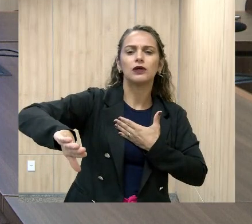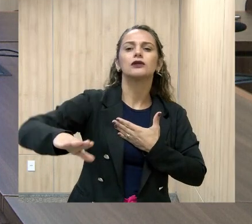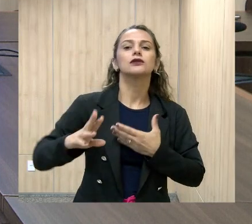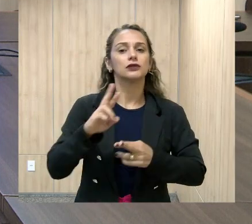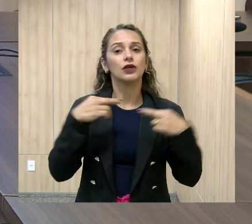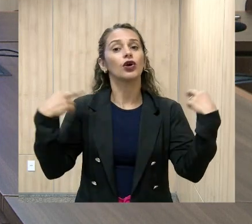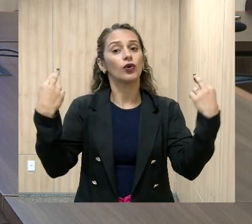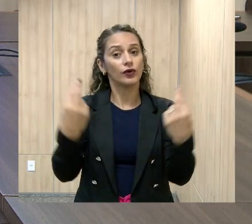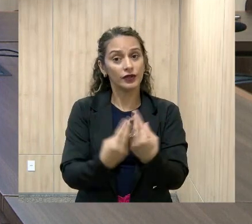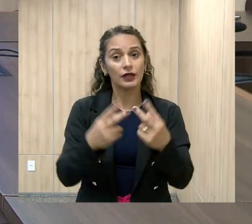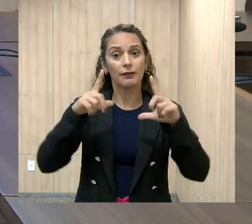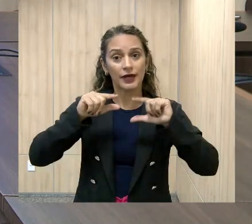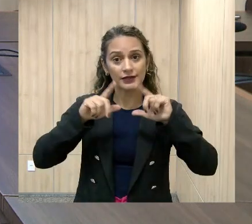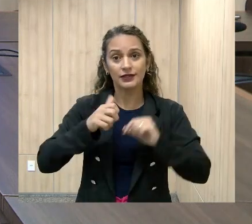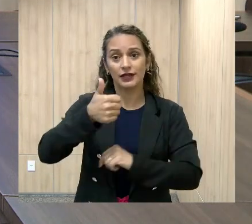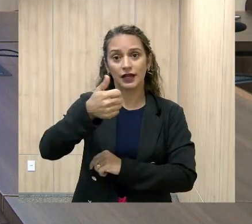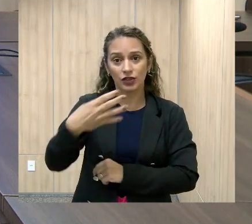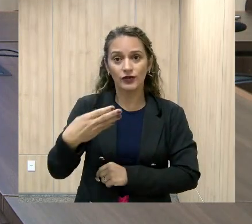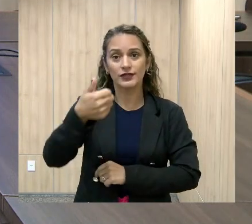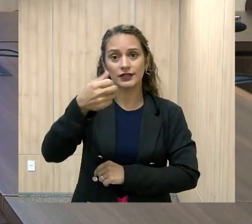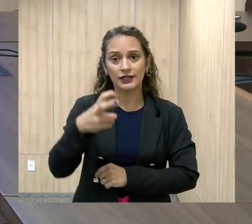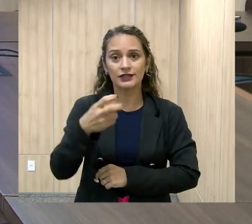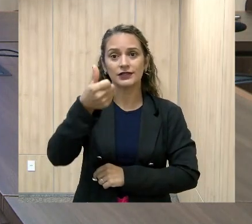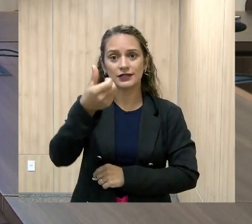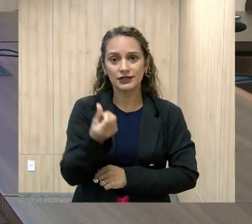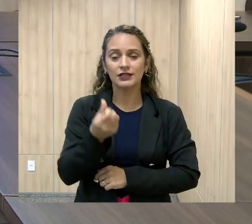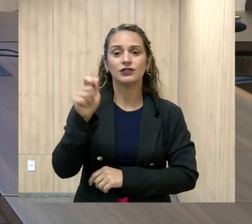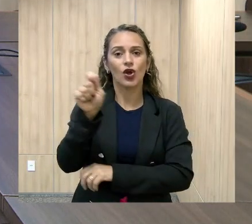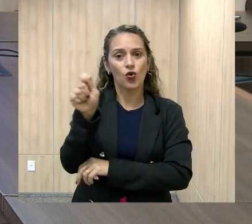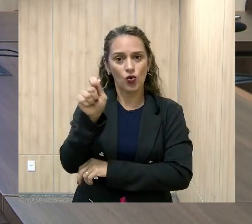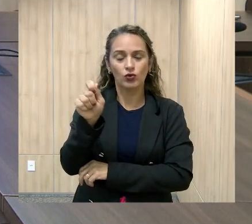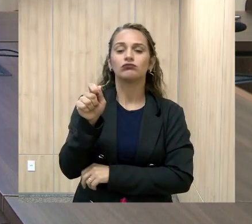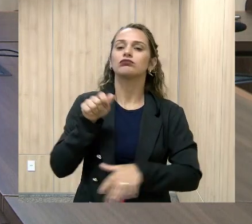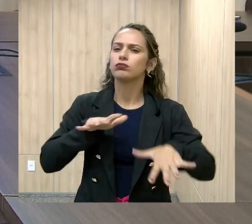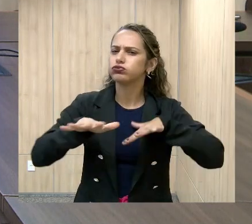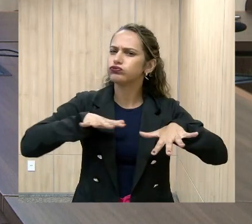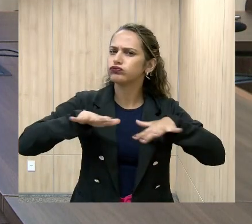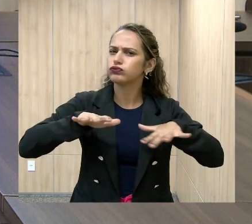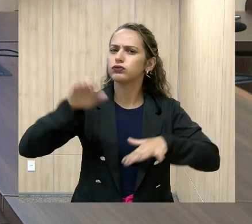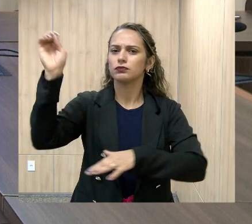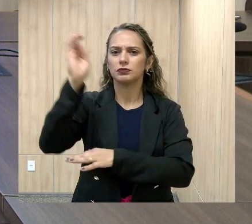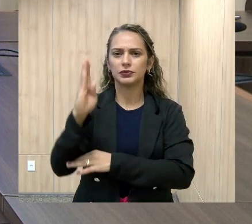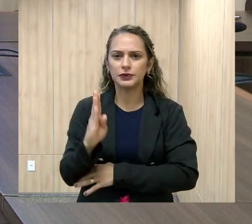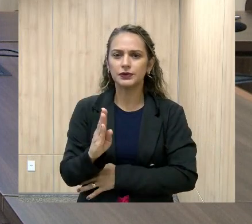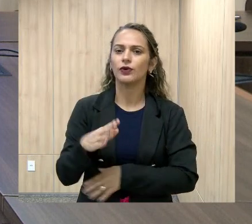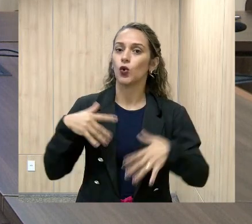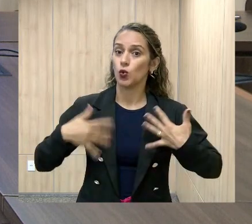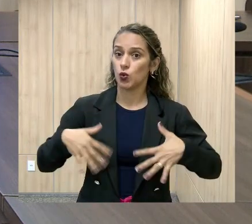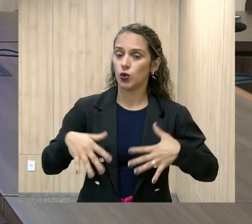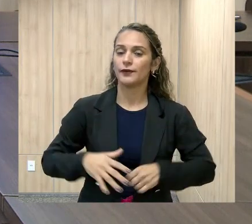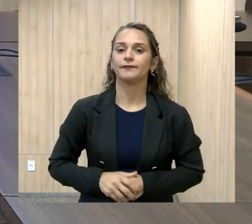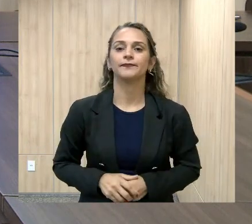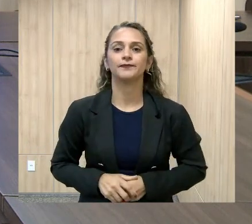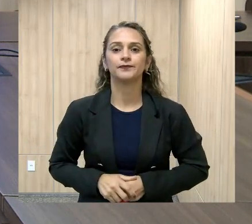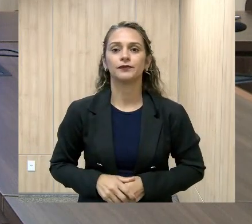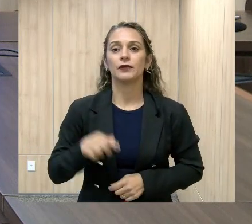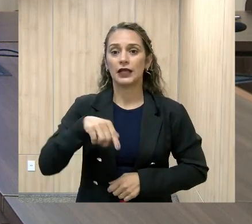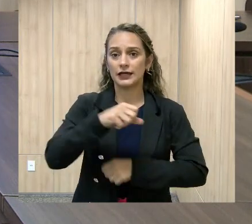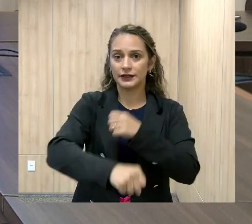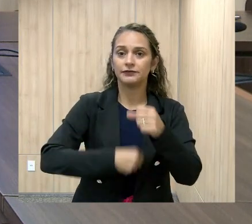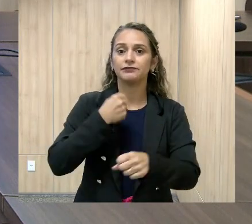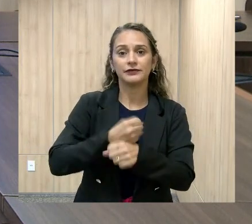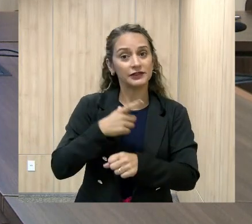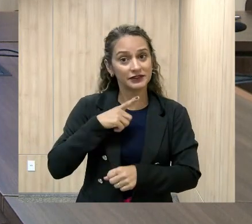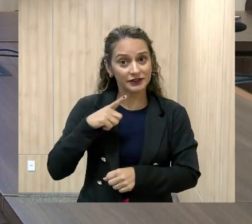se reúne em Brasília nos dias 14 15 16 de agosto é uma grande mobilização a nível de Brasil e aí assim